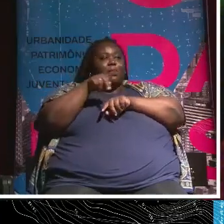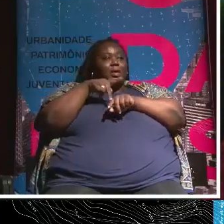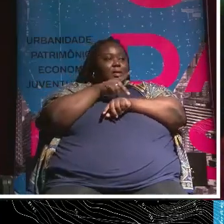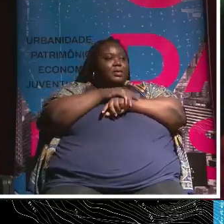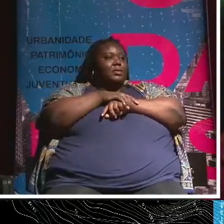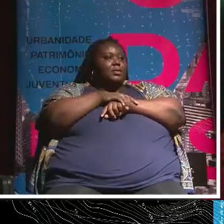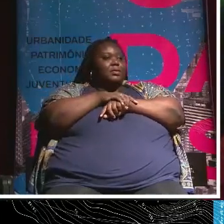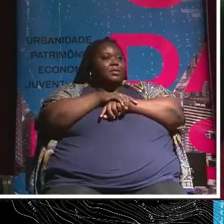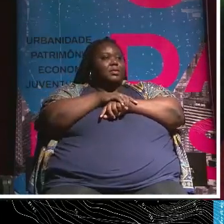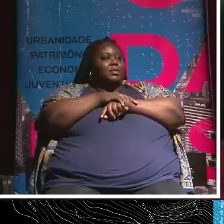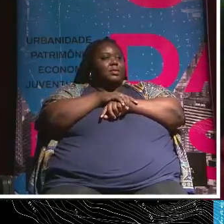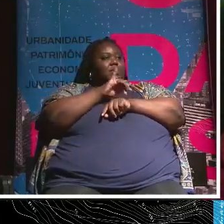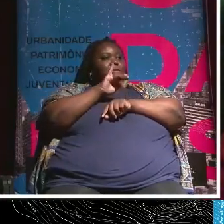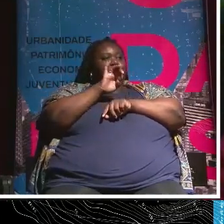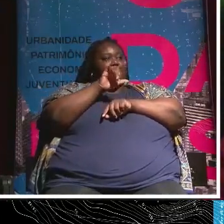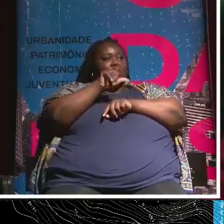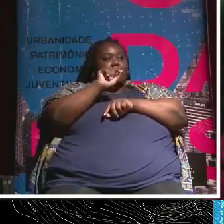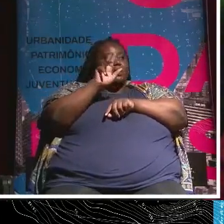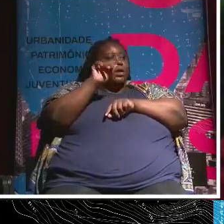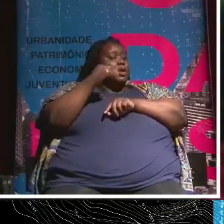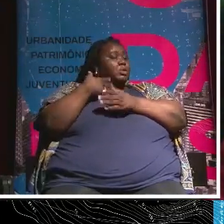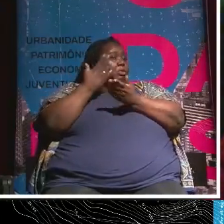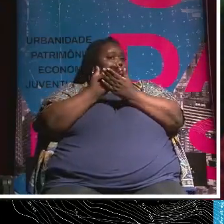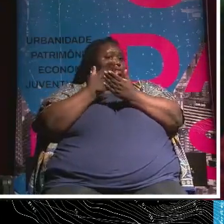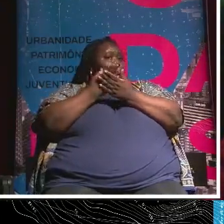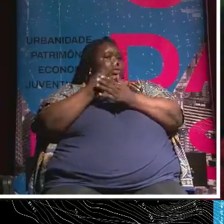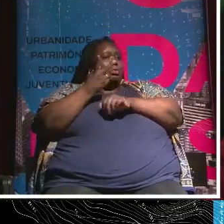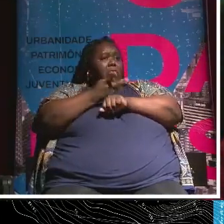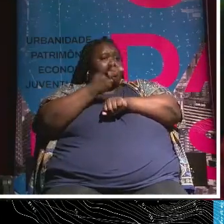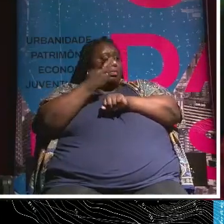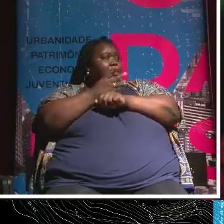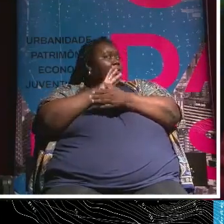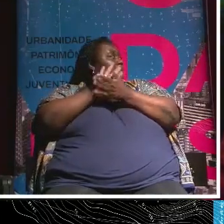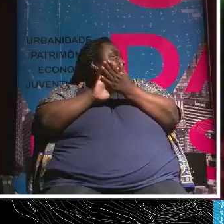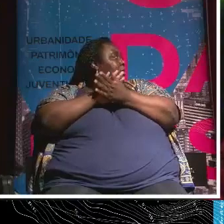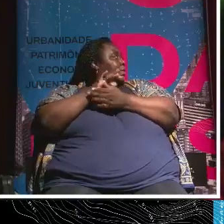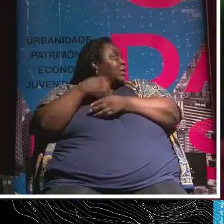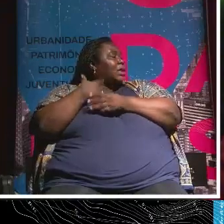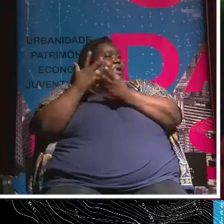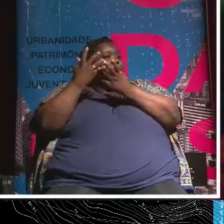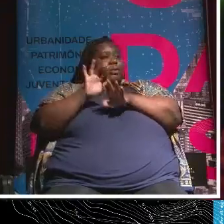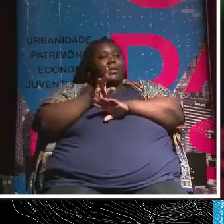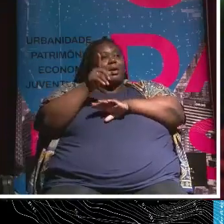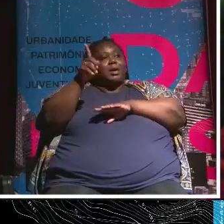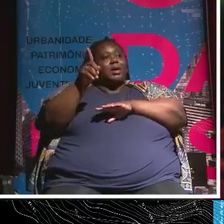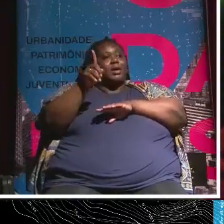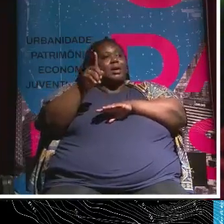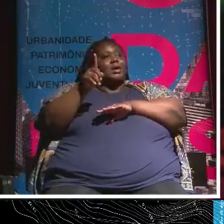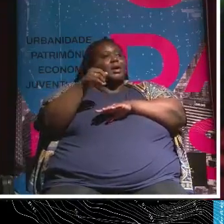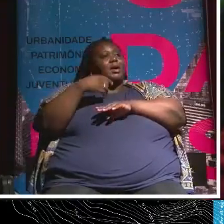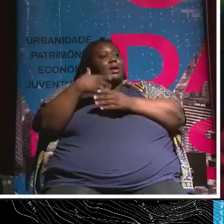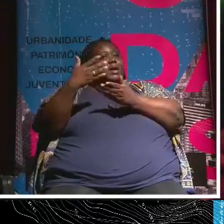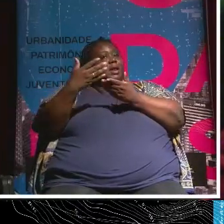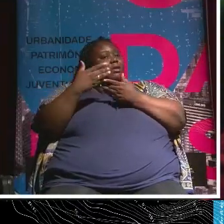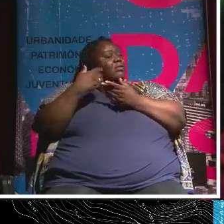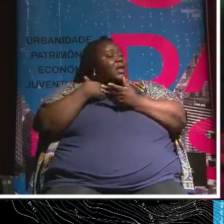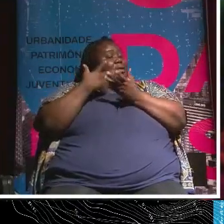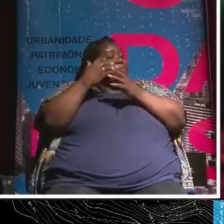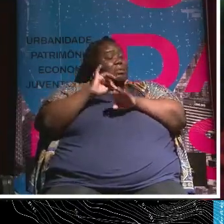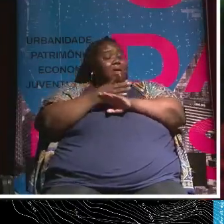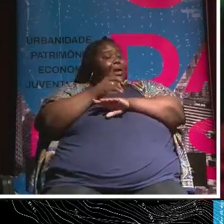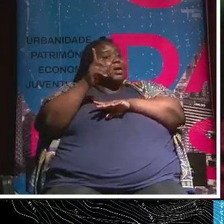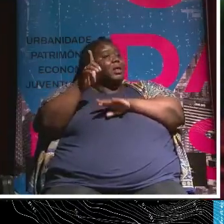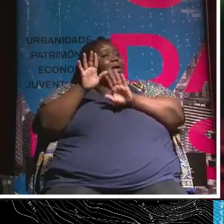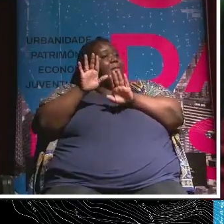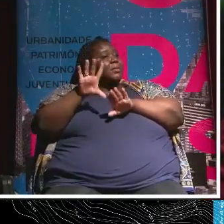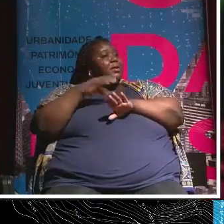A Dona Ieda nunca pisou numa universidade, ela nunca ganhou prêmio, ela nunca foi lá, ela não quer ir lá. Ela recebe convite e não quer ir lá falar. Mas